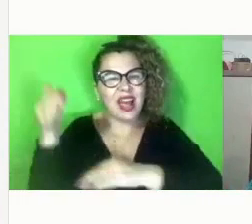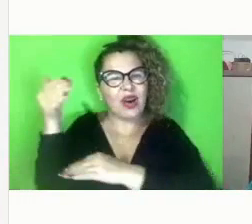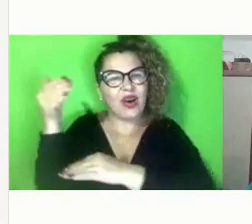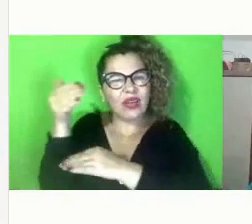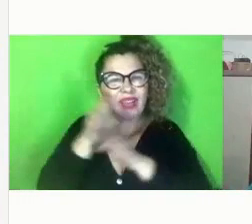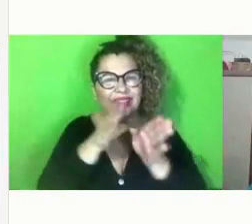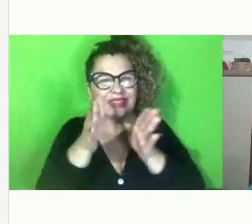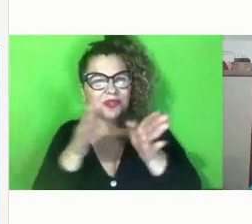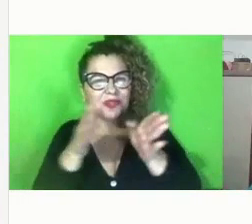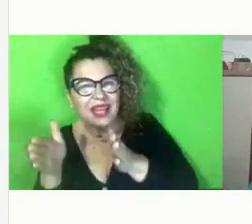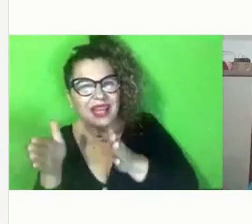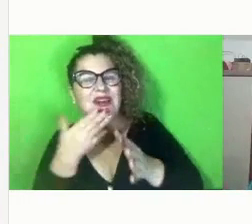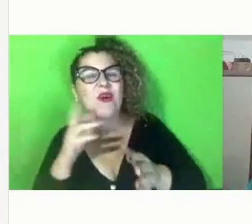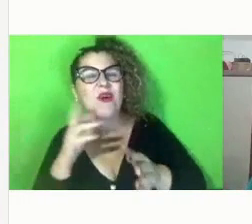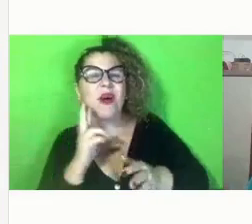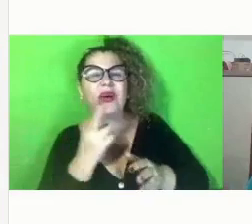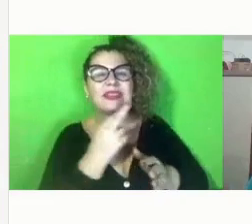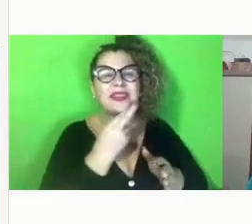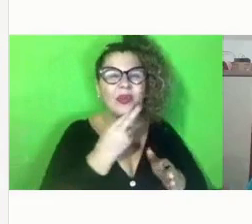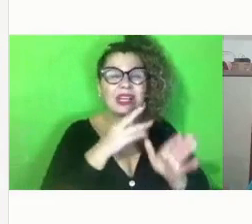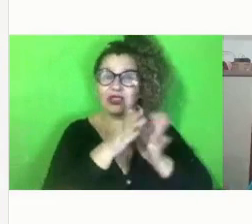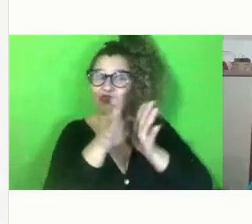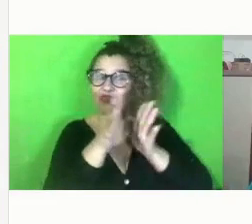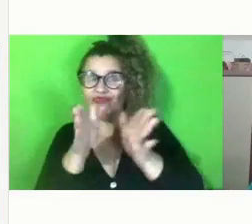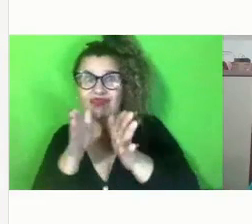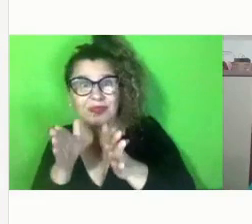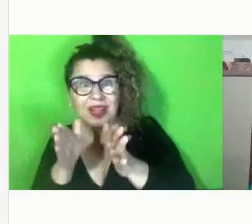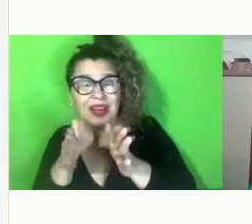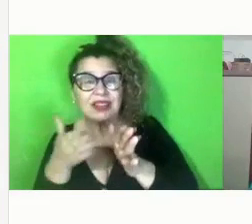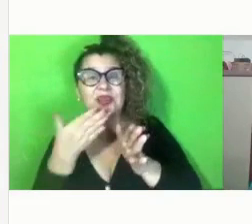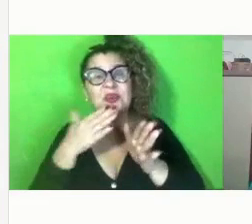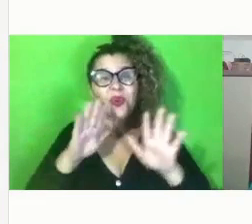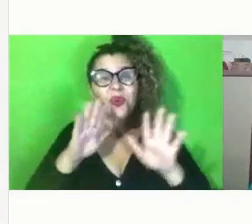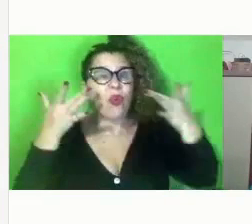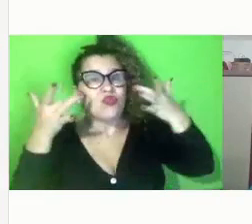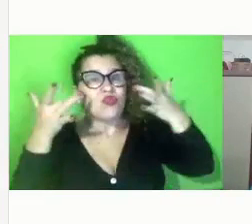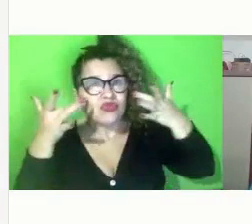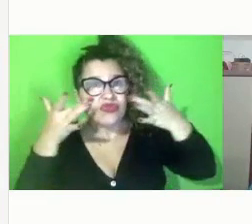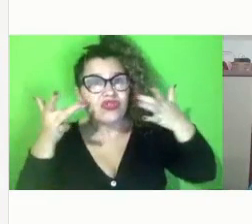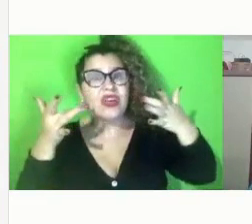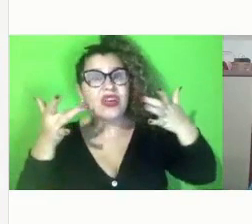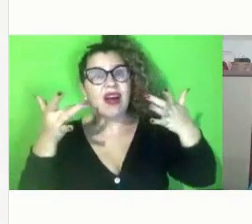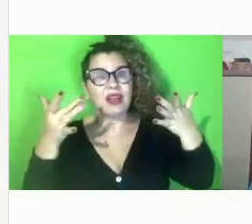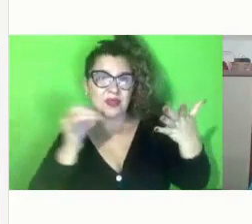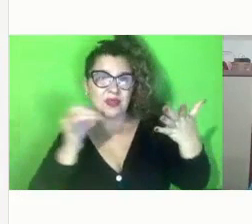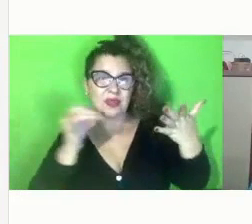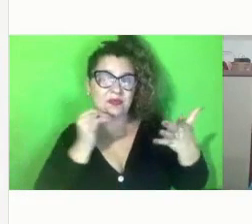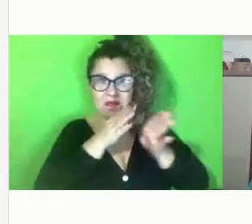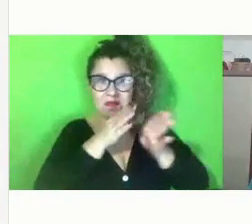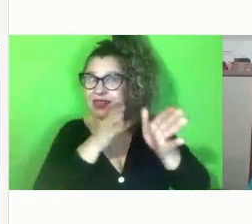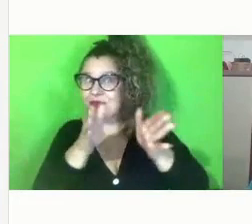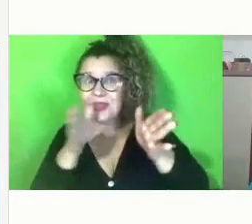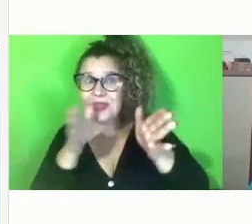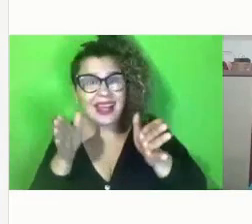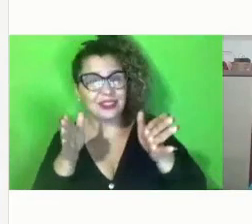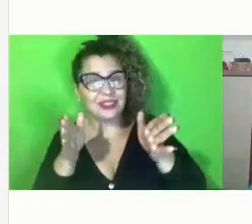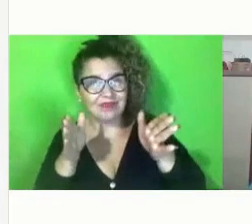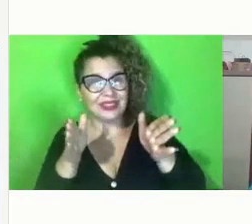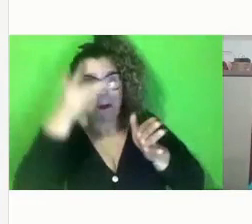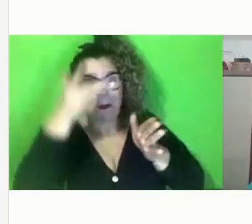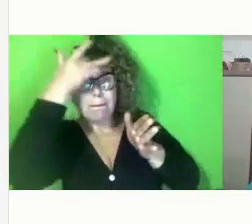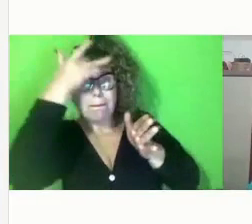pode ir com acessibilidade, qual o teatro que ela pode frequentar, o teatro, o cinema que ela pode frequentar com acessibilidade. Então, isso